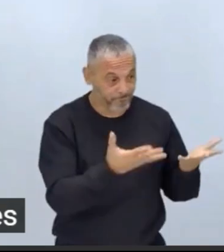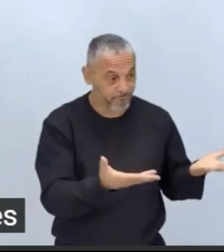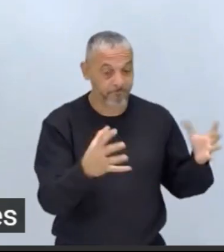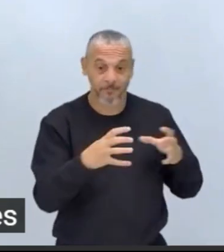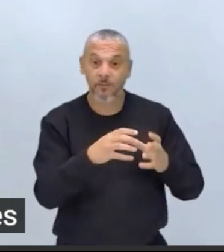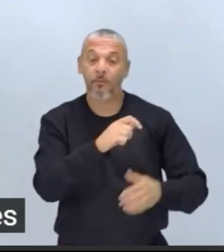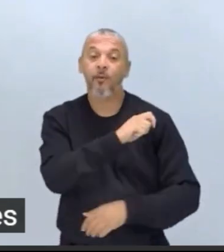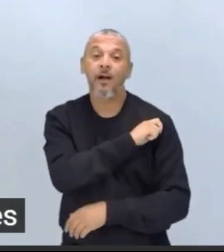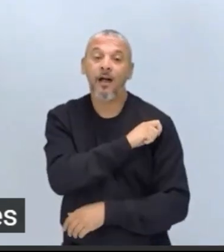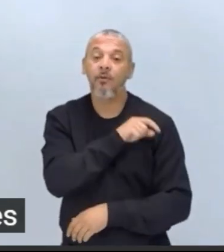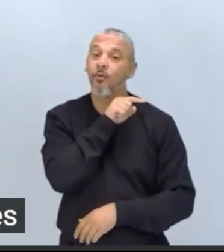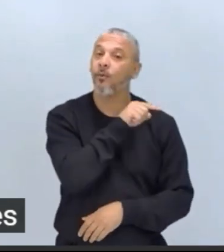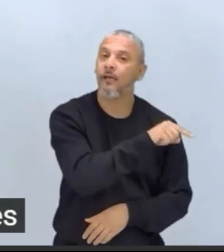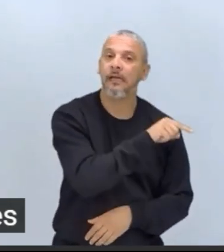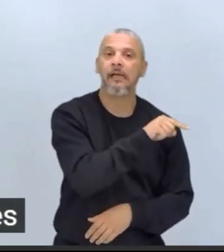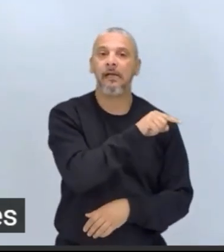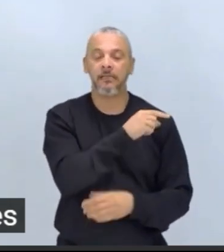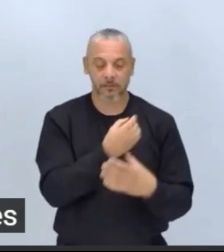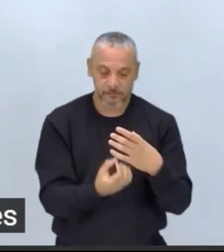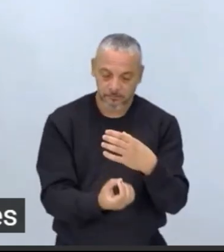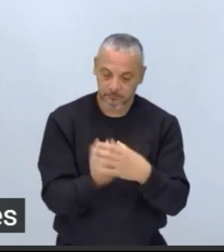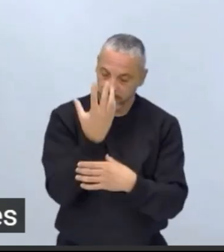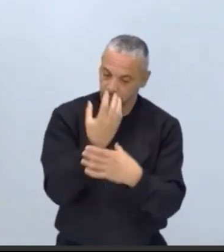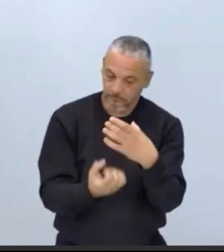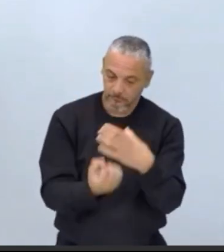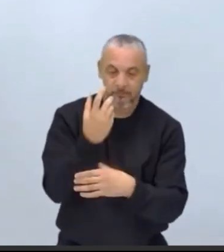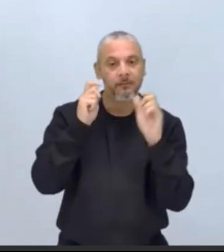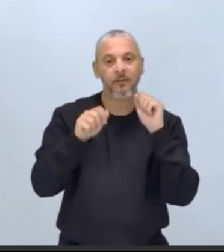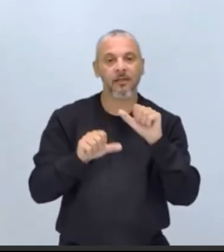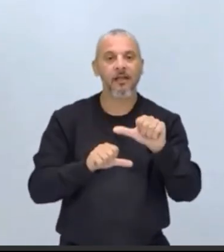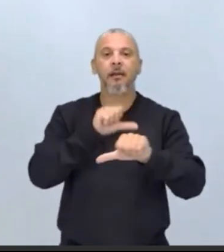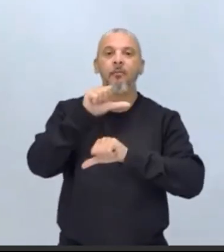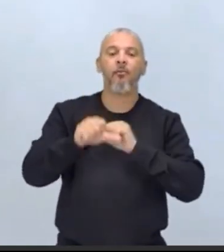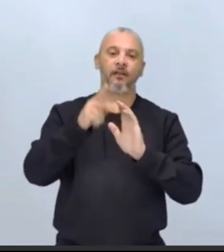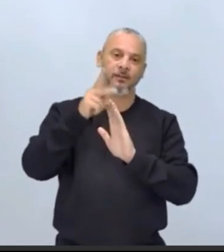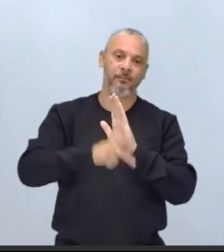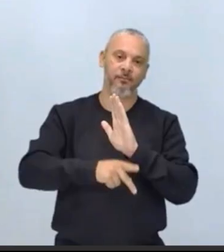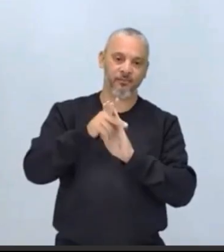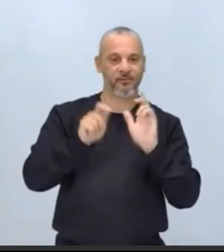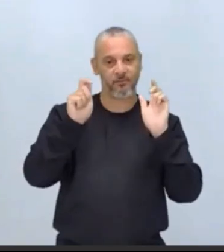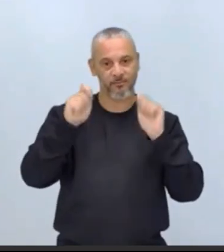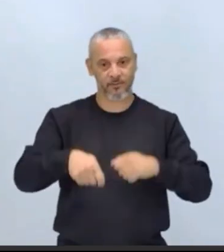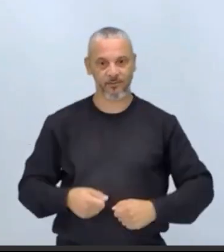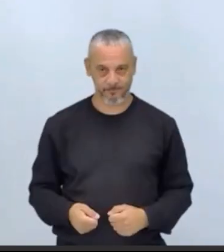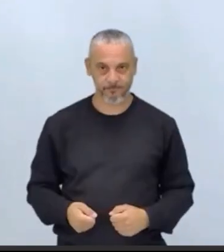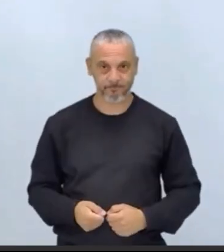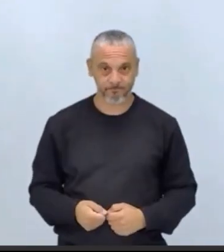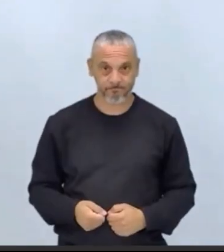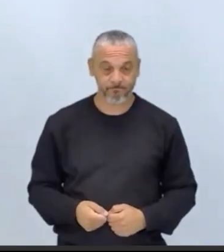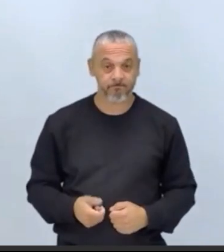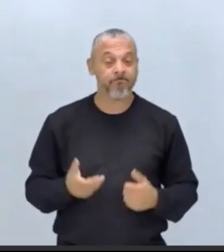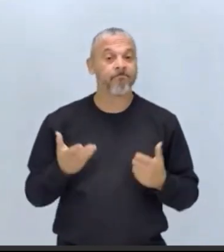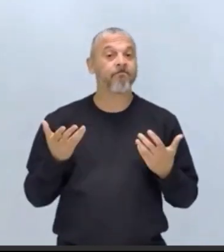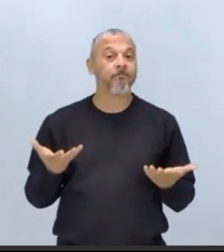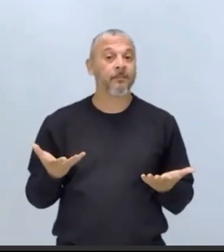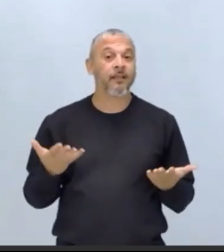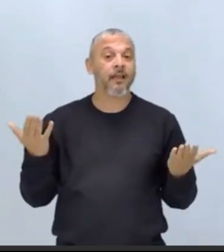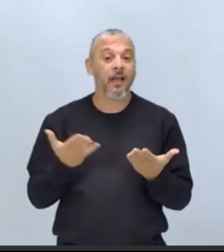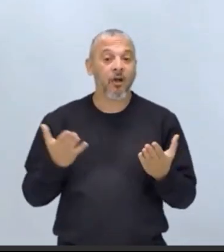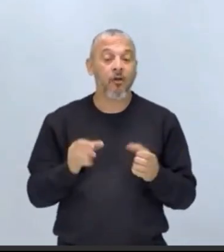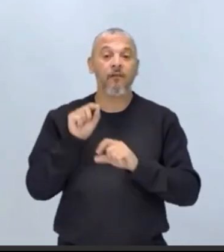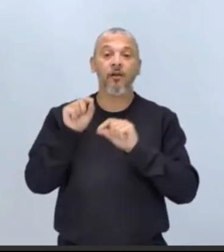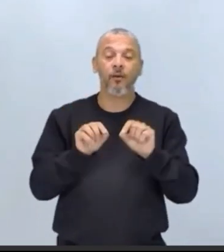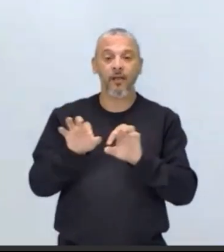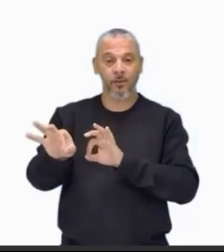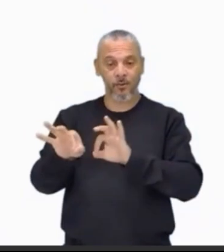seus alunos a trazer esse processo criativo, para eles modificarem o projeto o máximo possível. E nós vamos para a